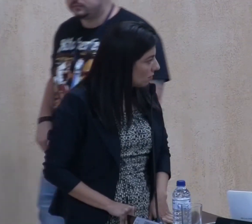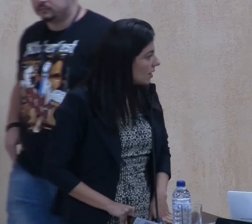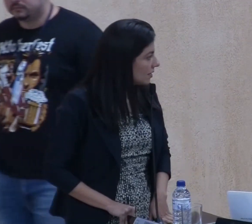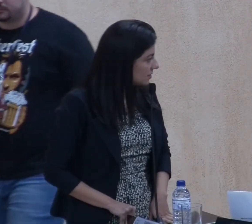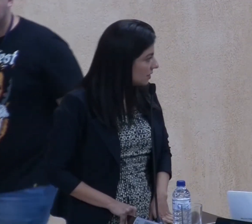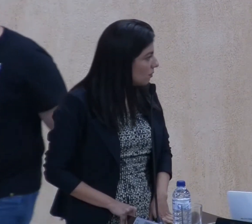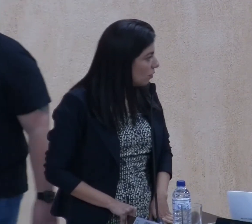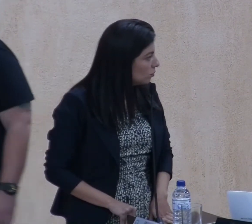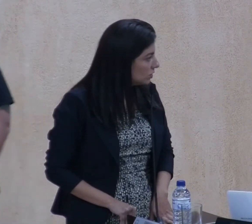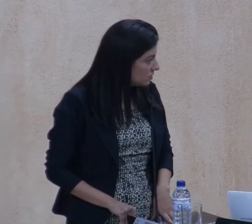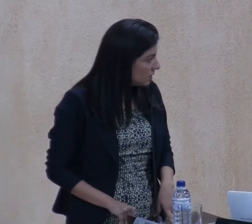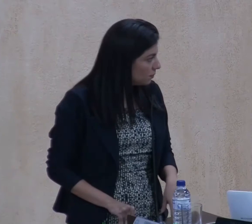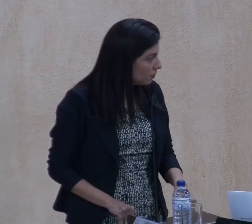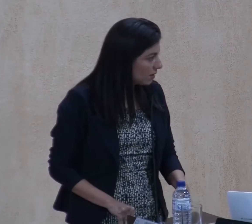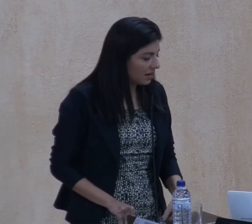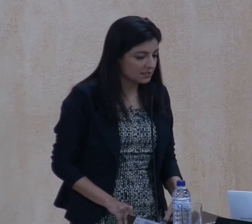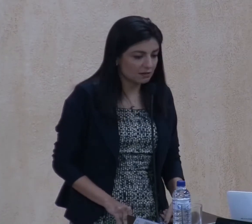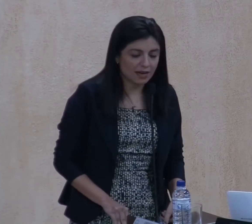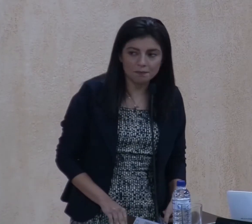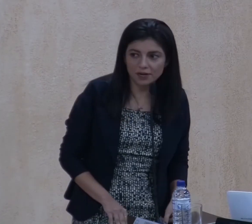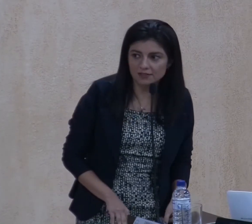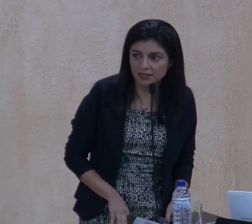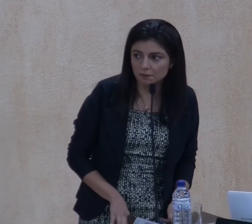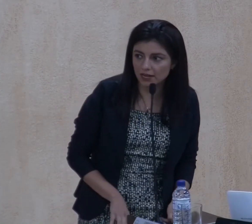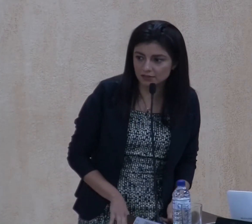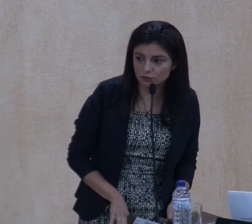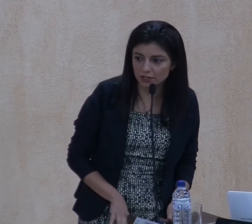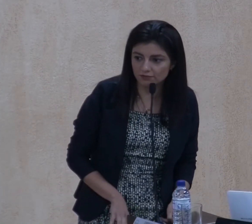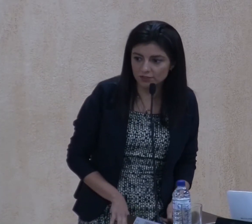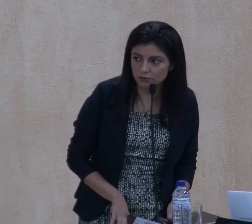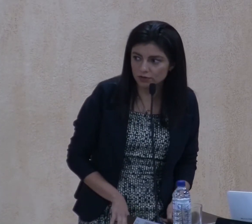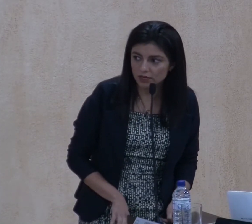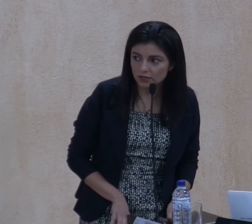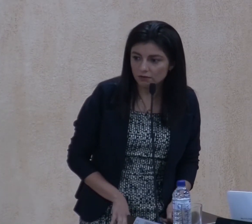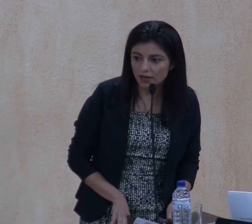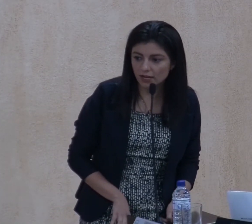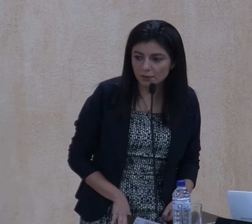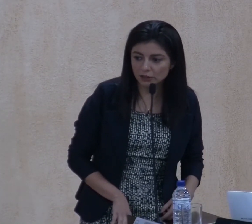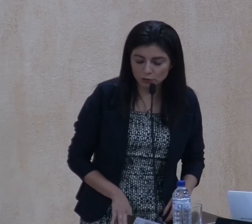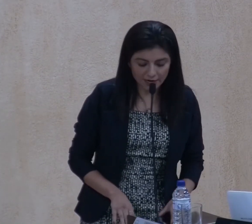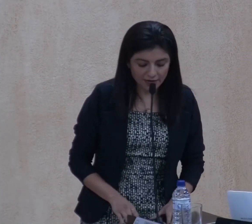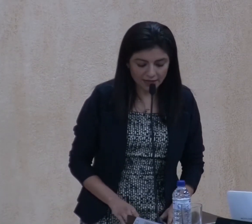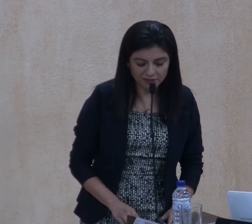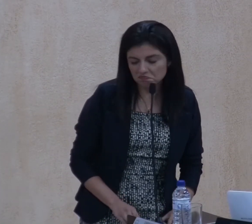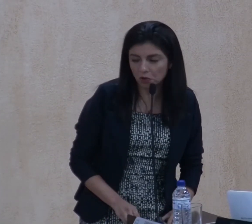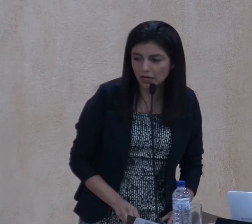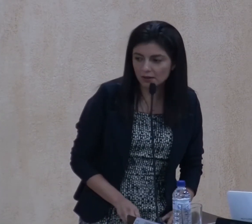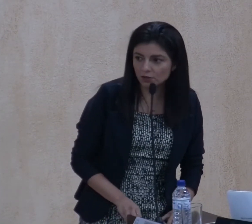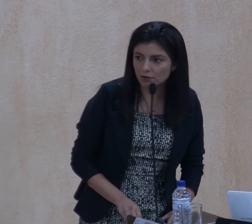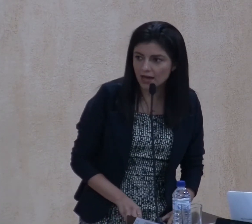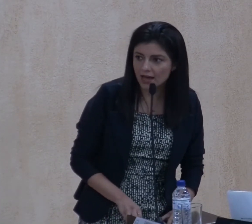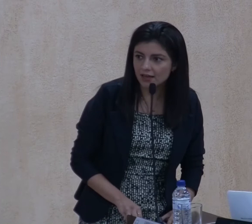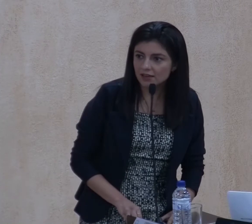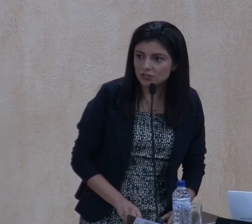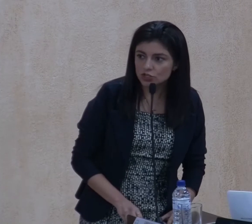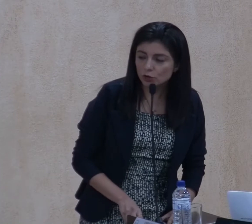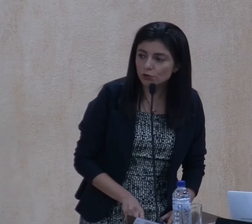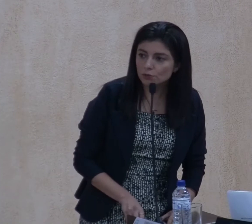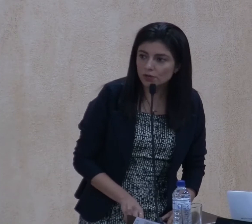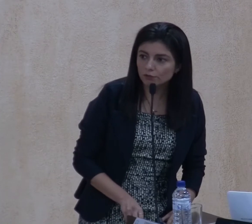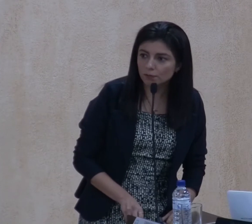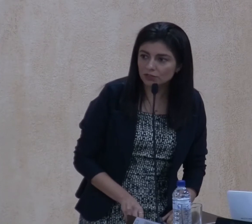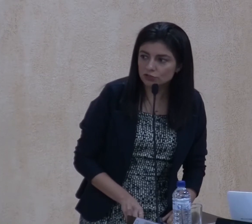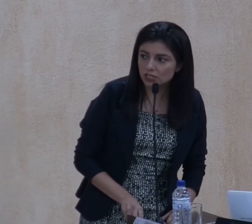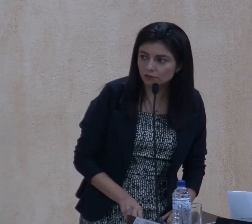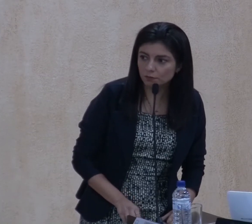paira mais com relação ao município ou com relação à empresa que presta o serviço, O requerimento não é nada polêmico, é de